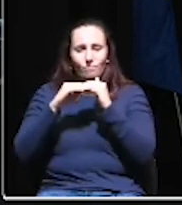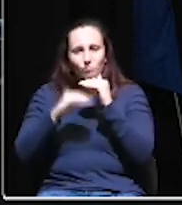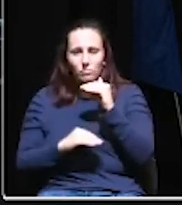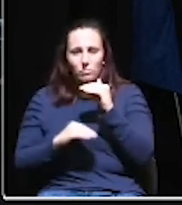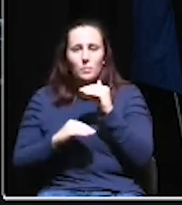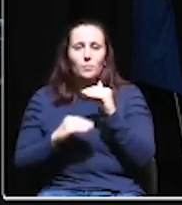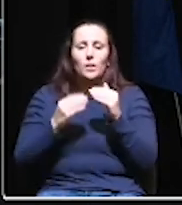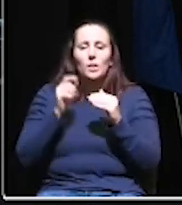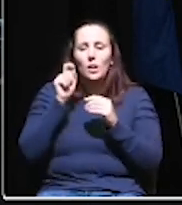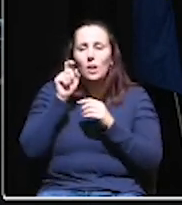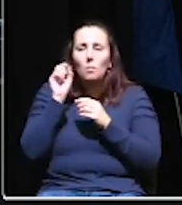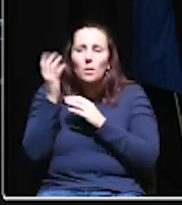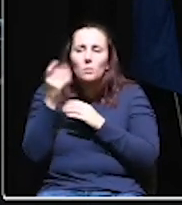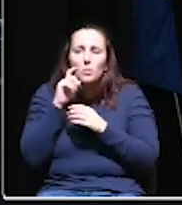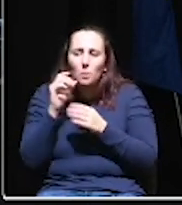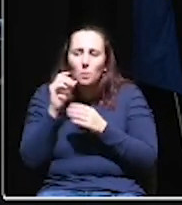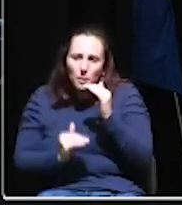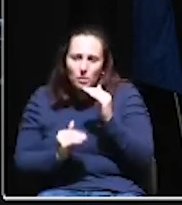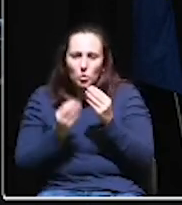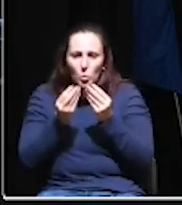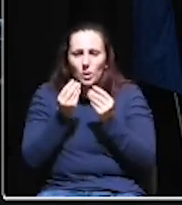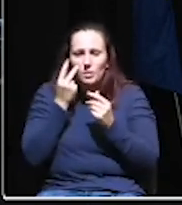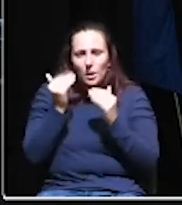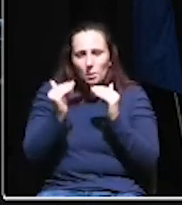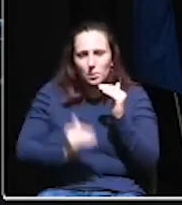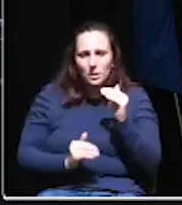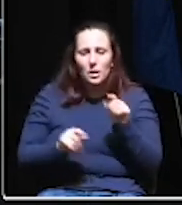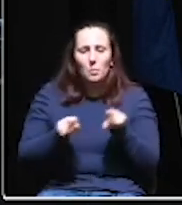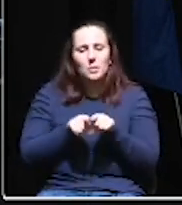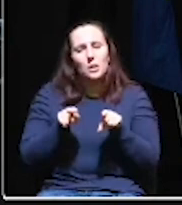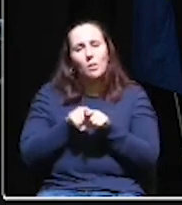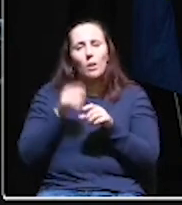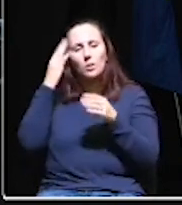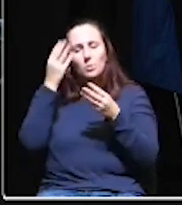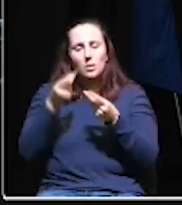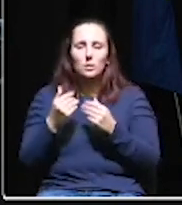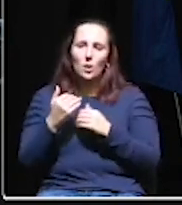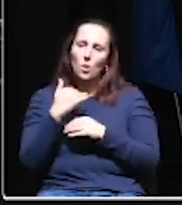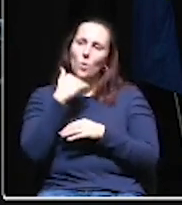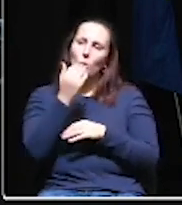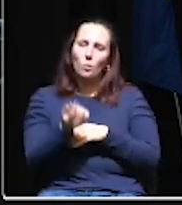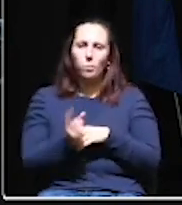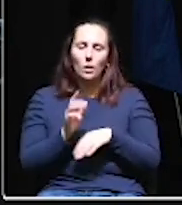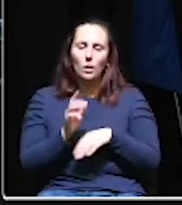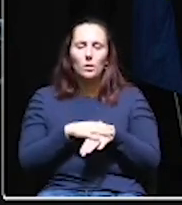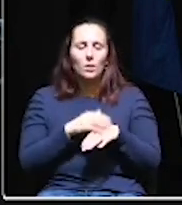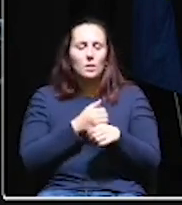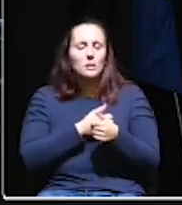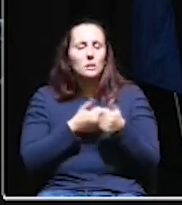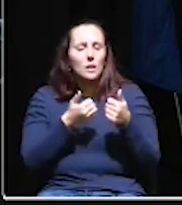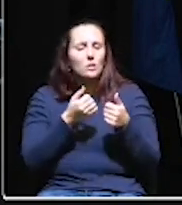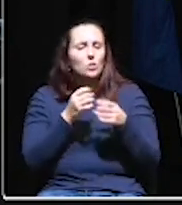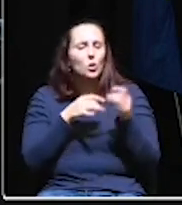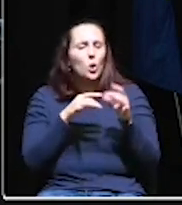qualidade de vida em Lisboa. Mas não é de todo um orçamento de audácia. Basta olhar para as transformações que outras cidades europeias estão a